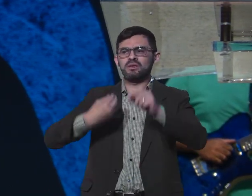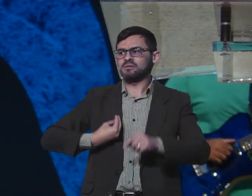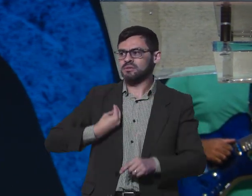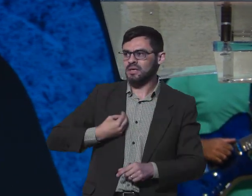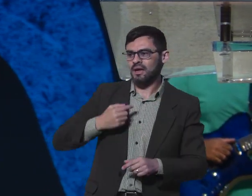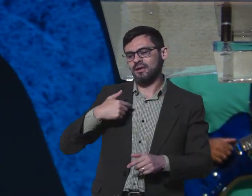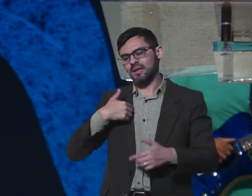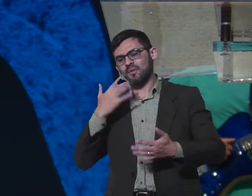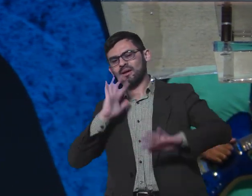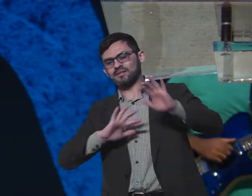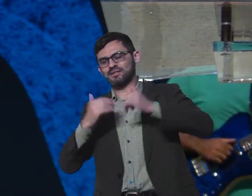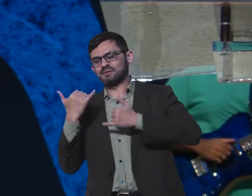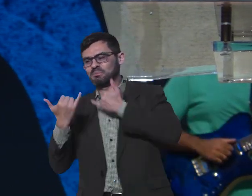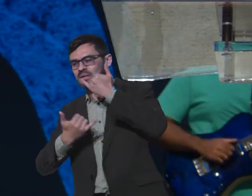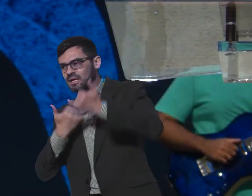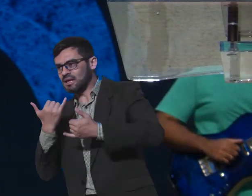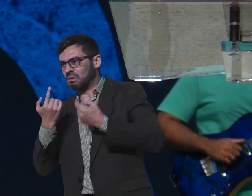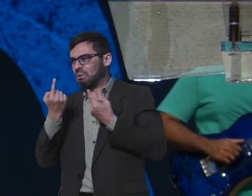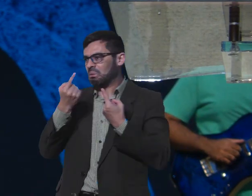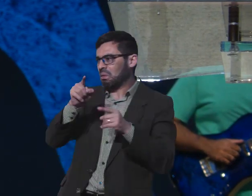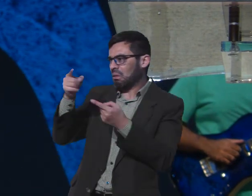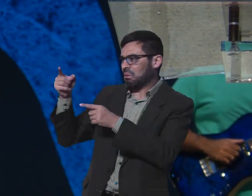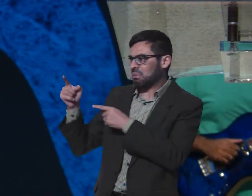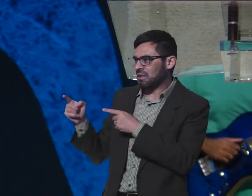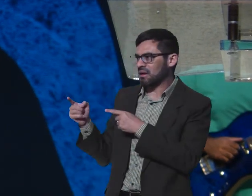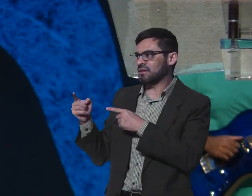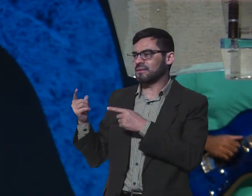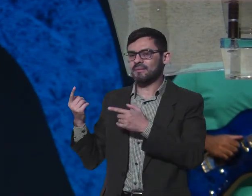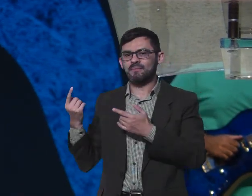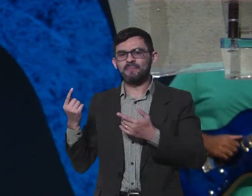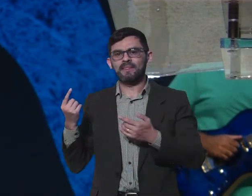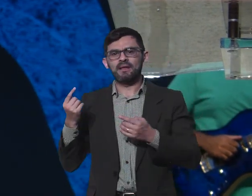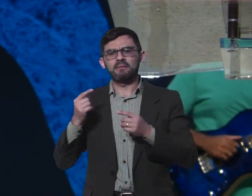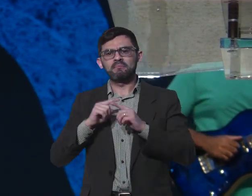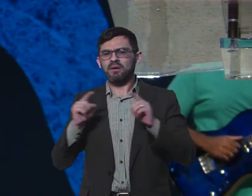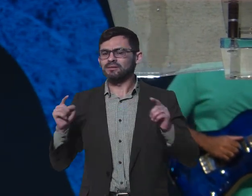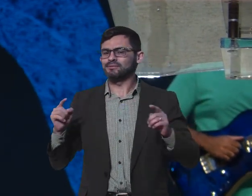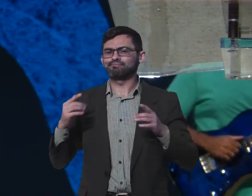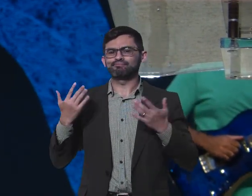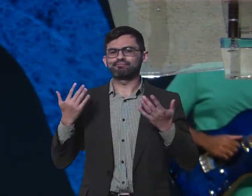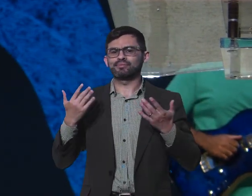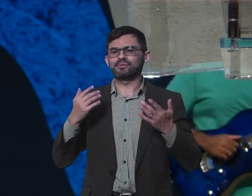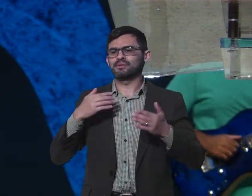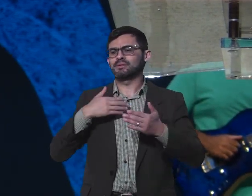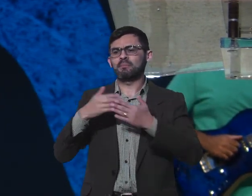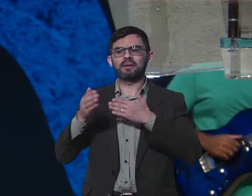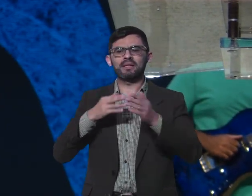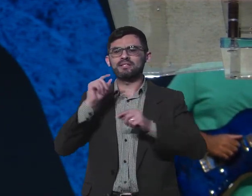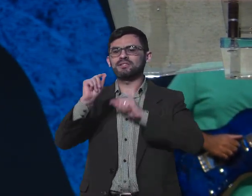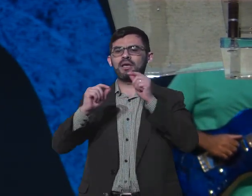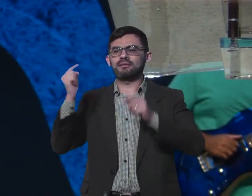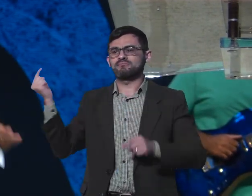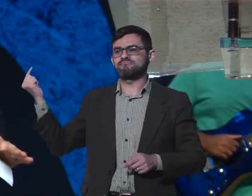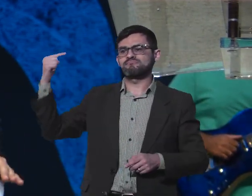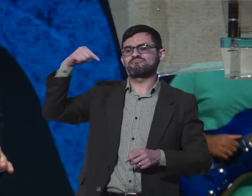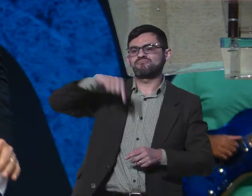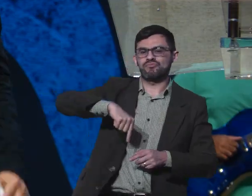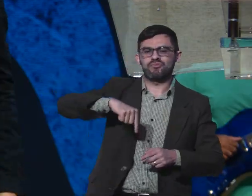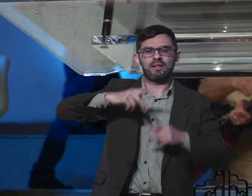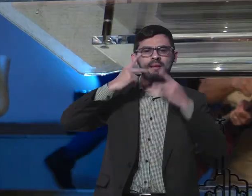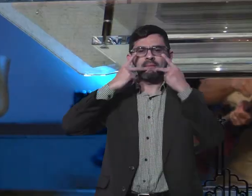as brincadeiras de que é o Roberto Carlos lá, eu aqui, mas, gente, independente de quem esteja